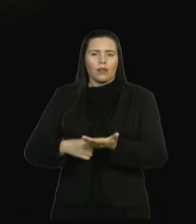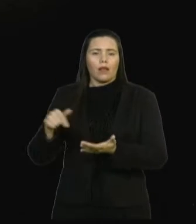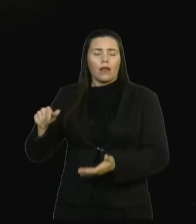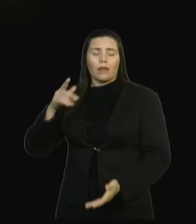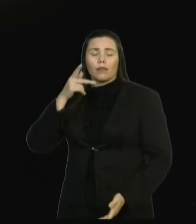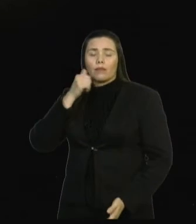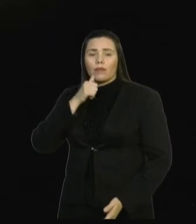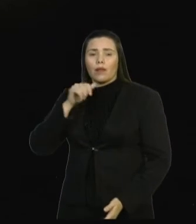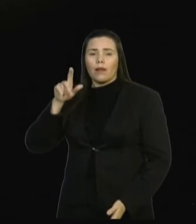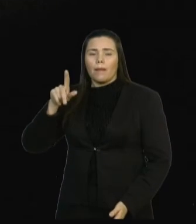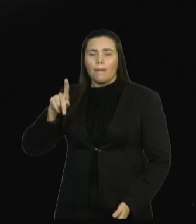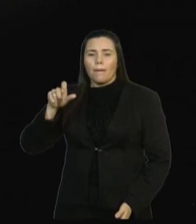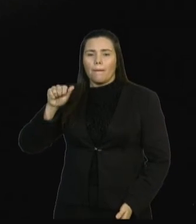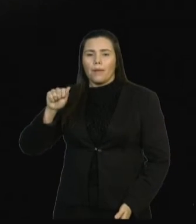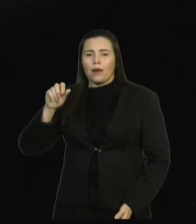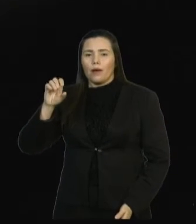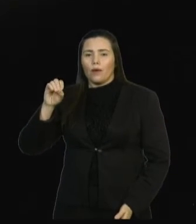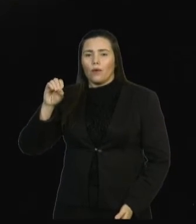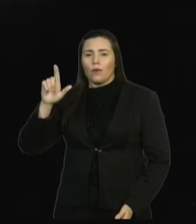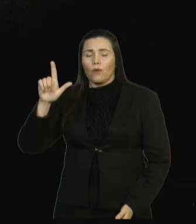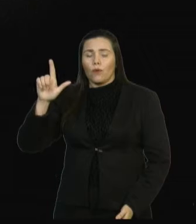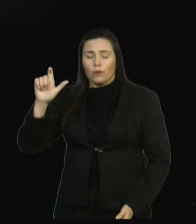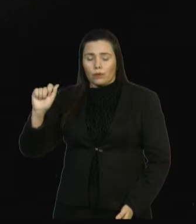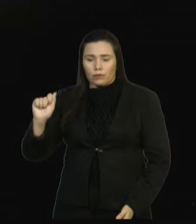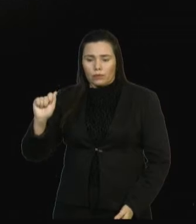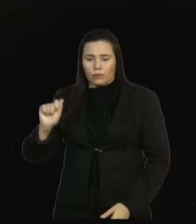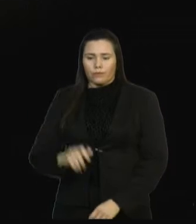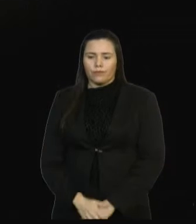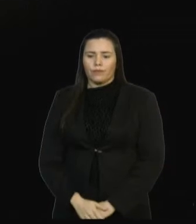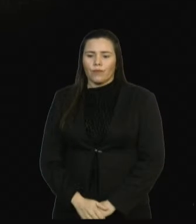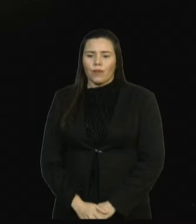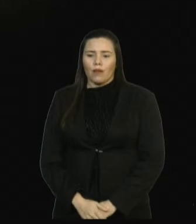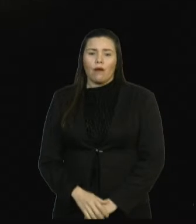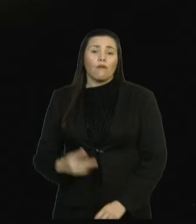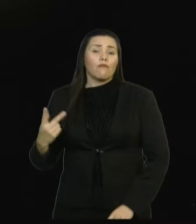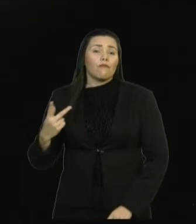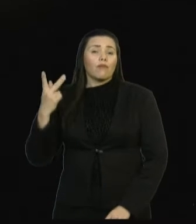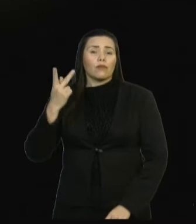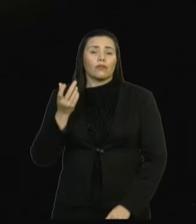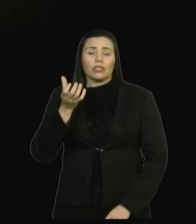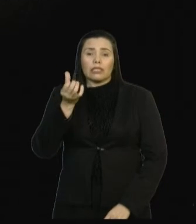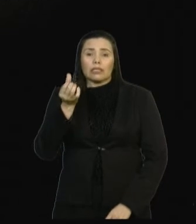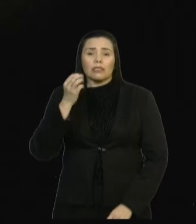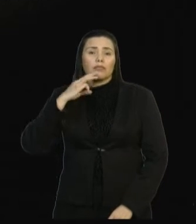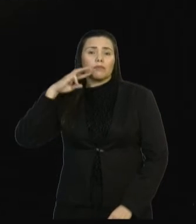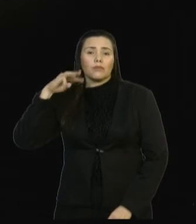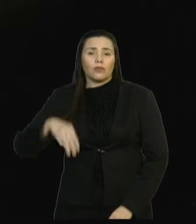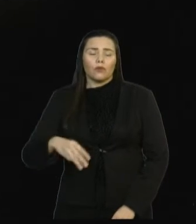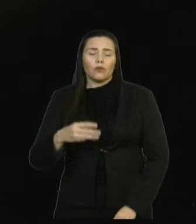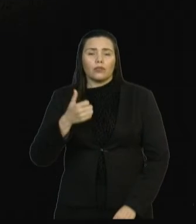30 um valor do contrato de